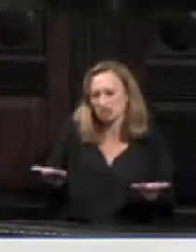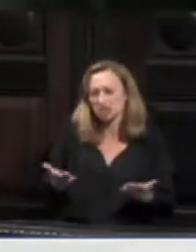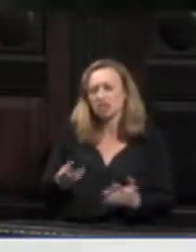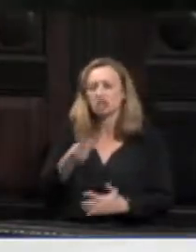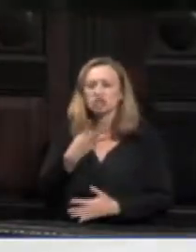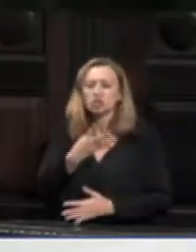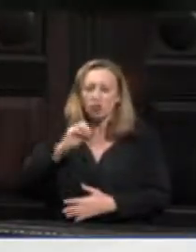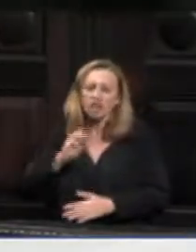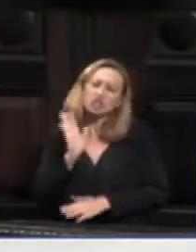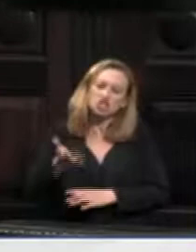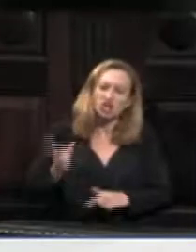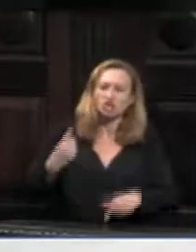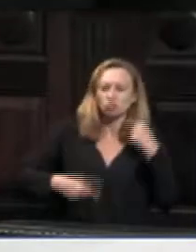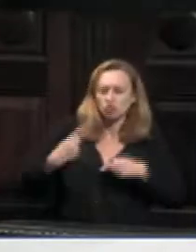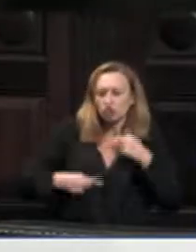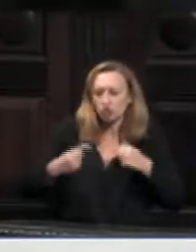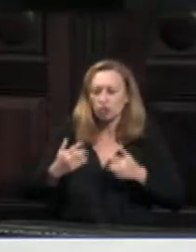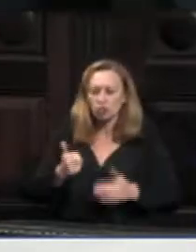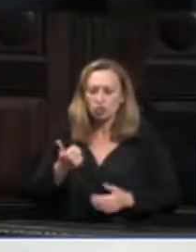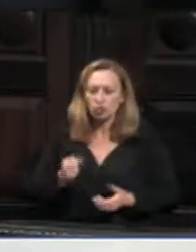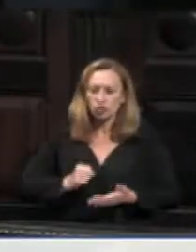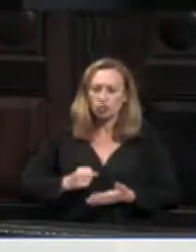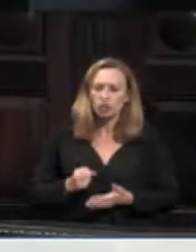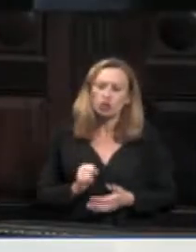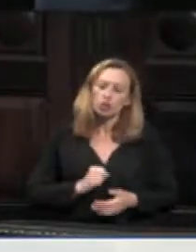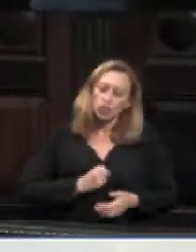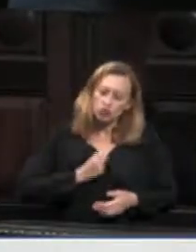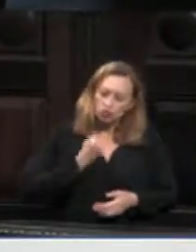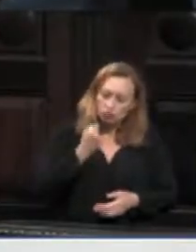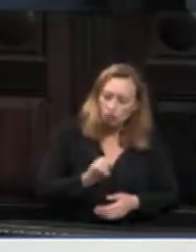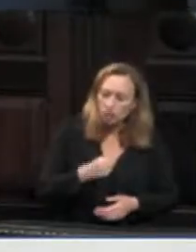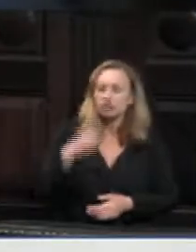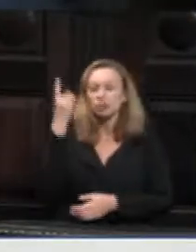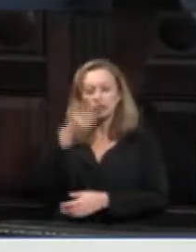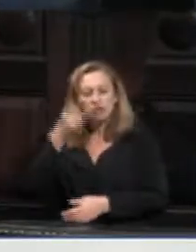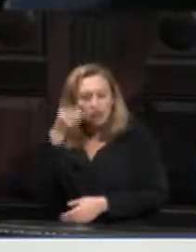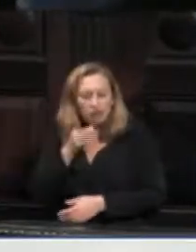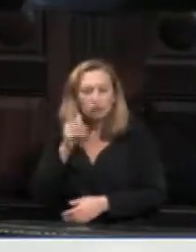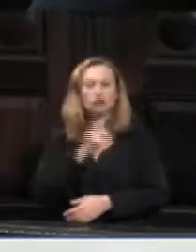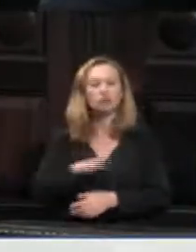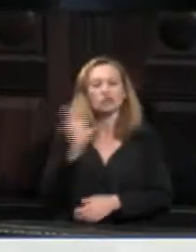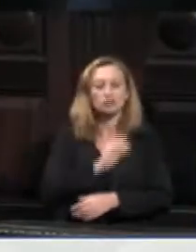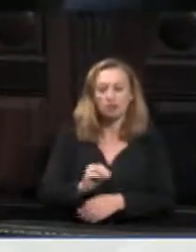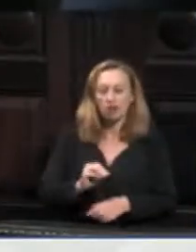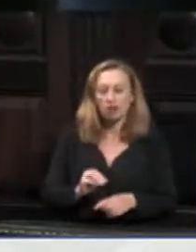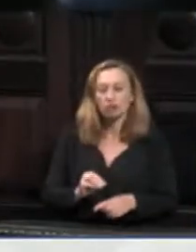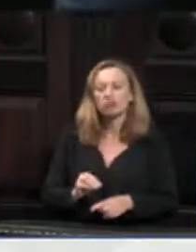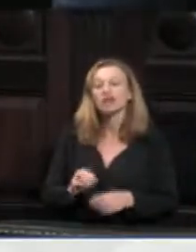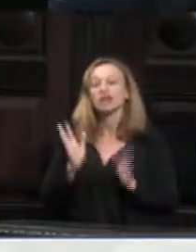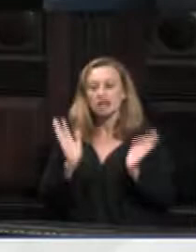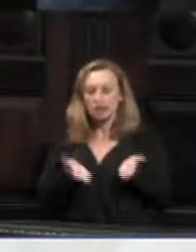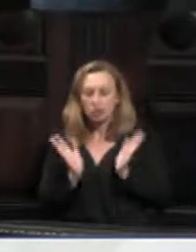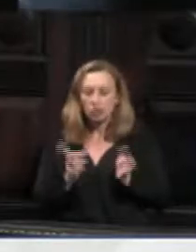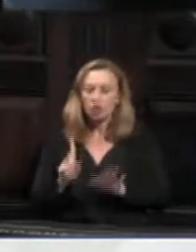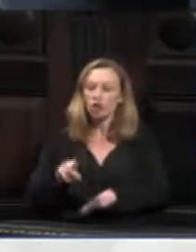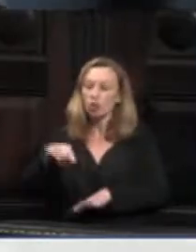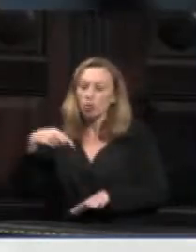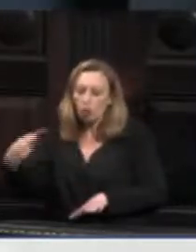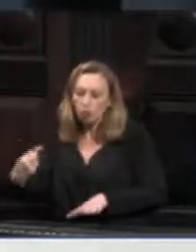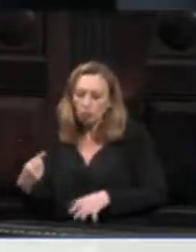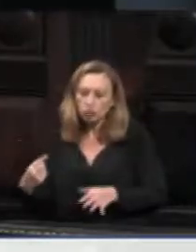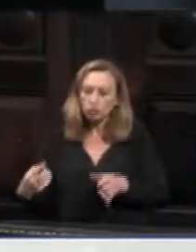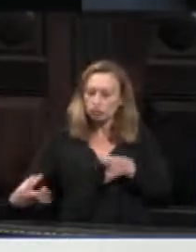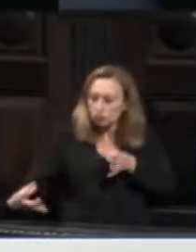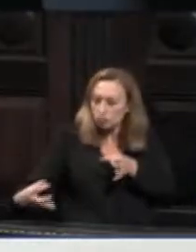acatadas, o esforço do Luiz Paulo, do deputado Luiz Paulo, o esforço do deputado Valdec, e agora outras contribuições